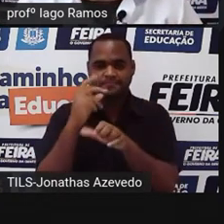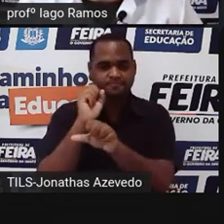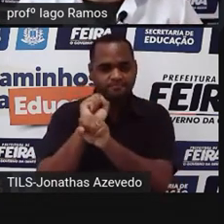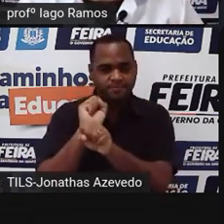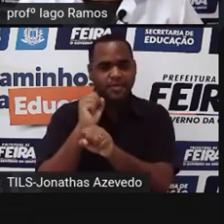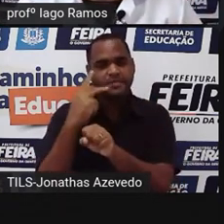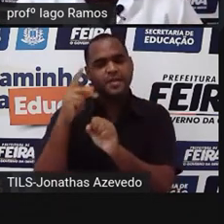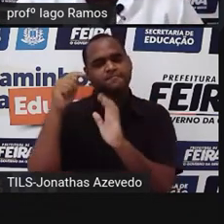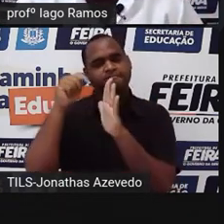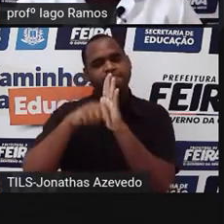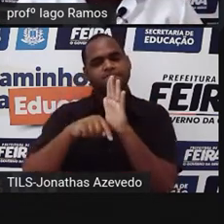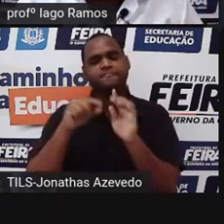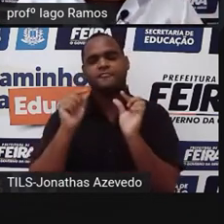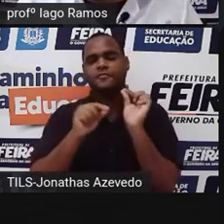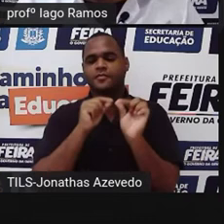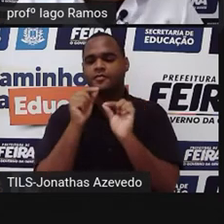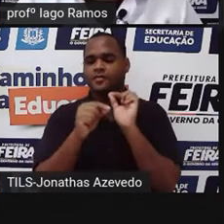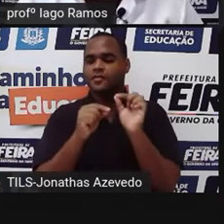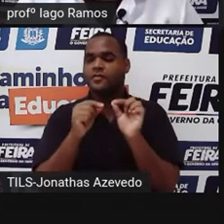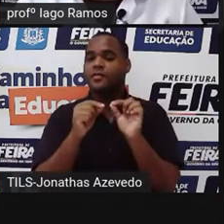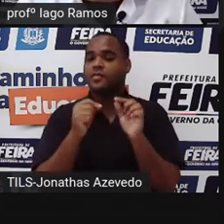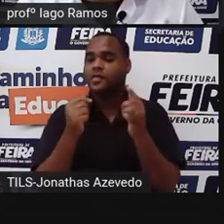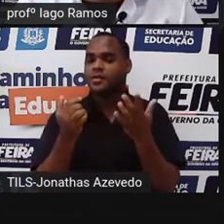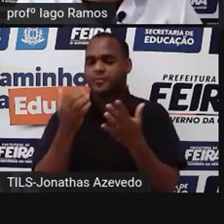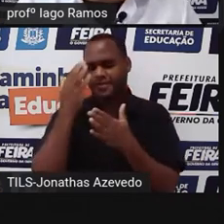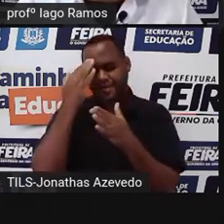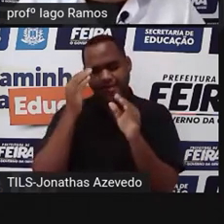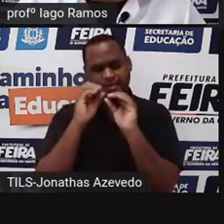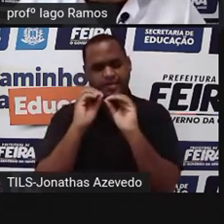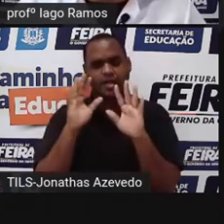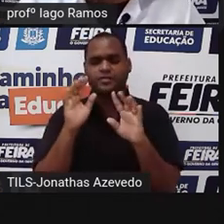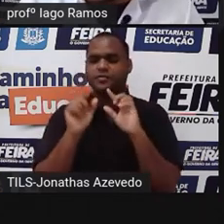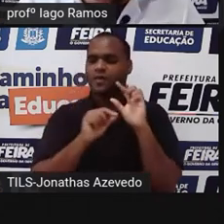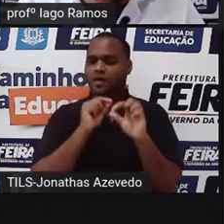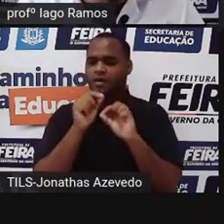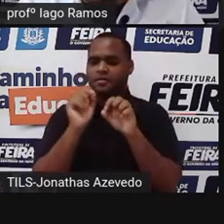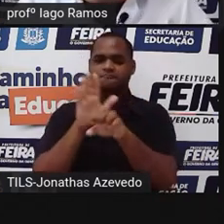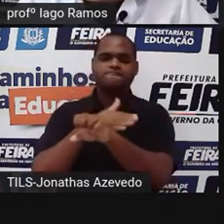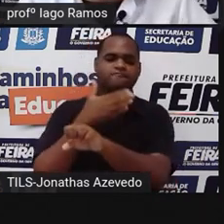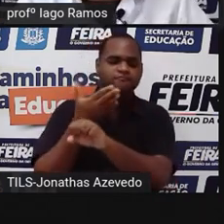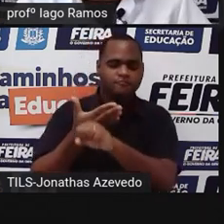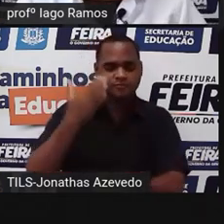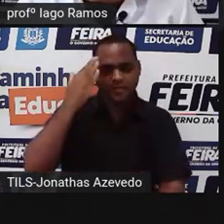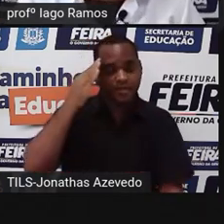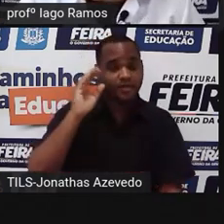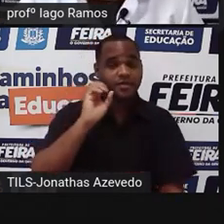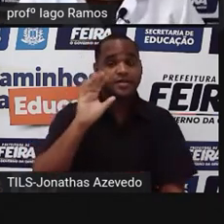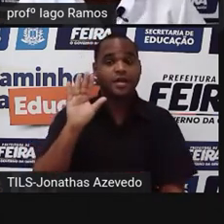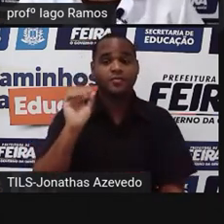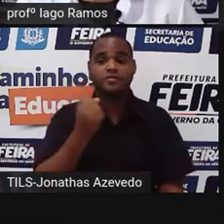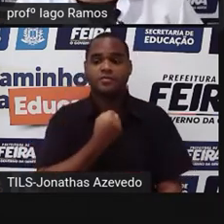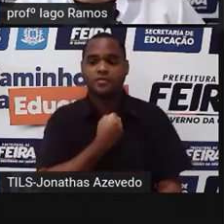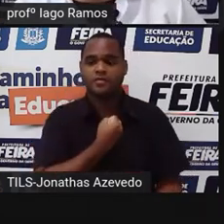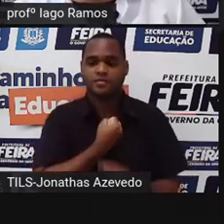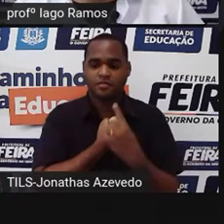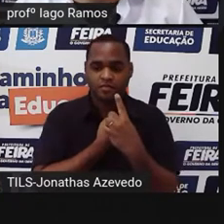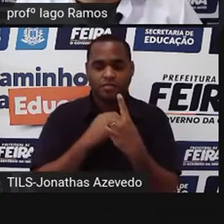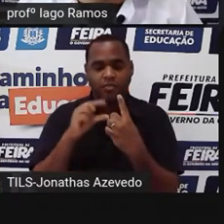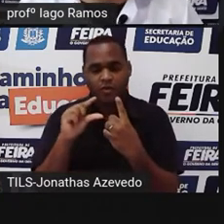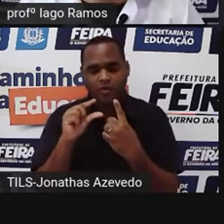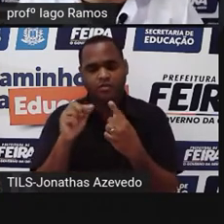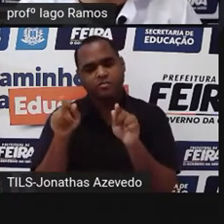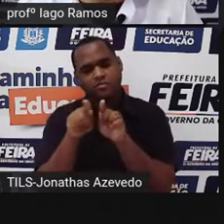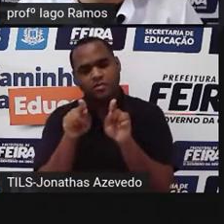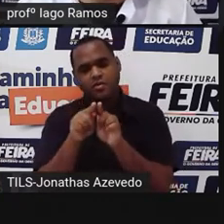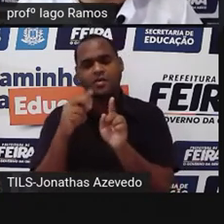se pergunte o quanto eu entendi da aula até aqui. Número 1 para pouco, número